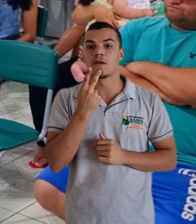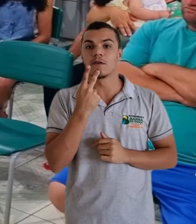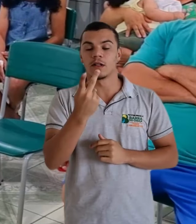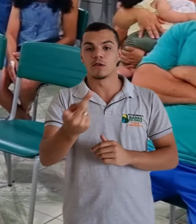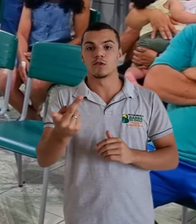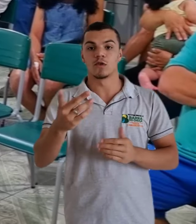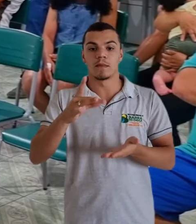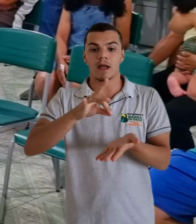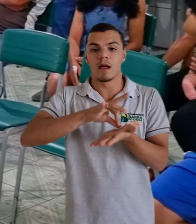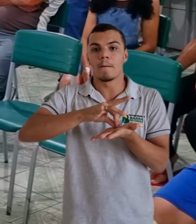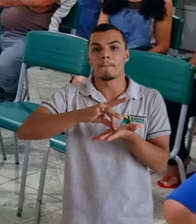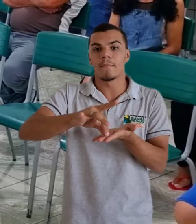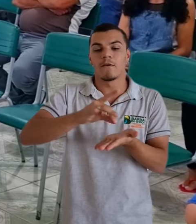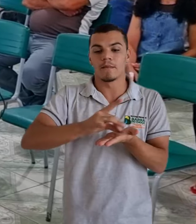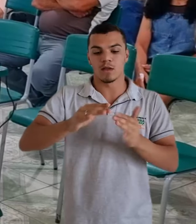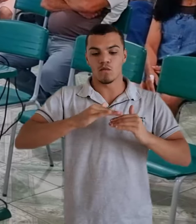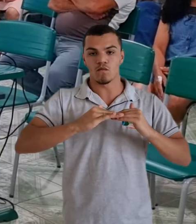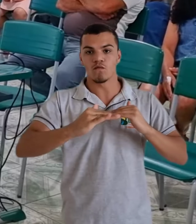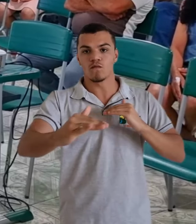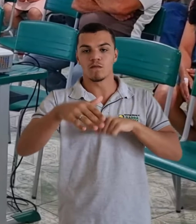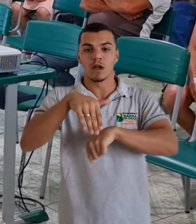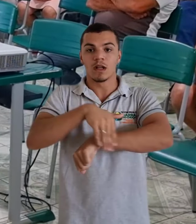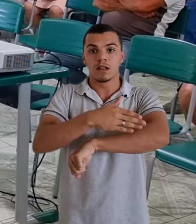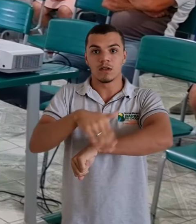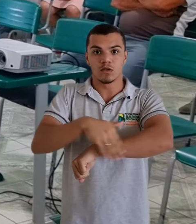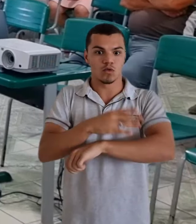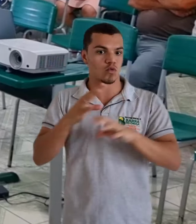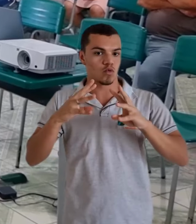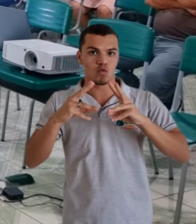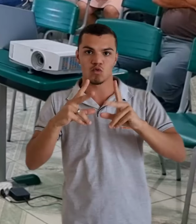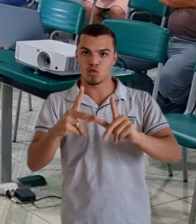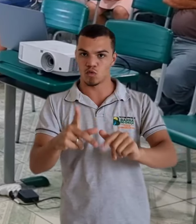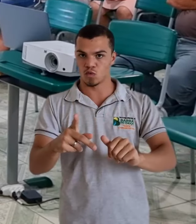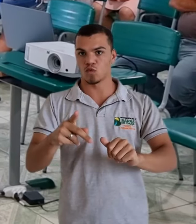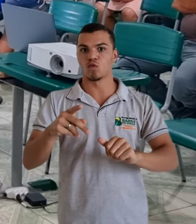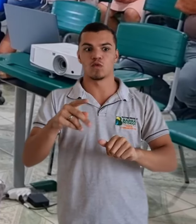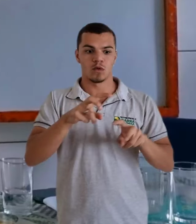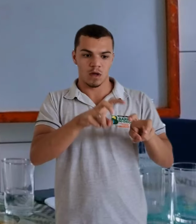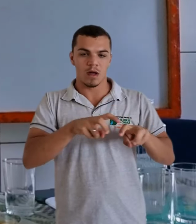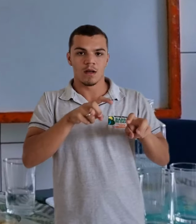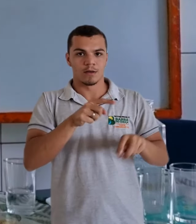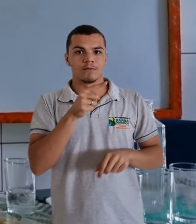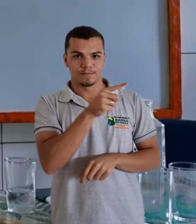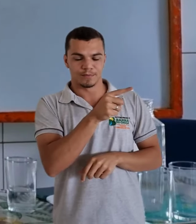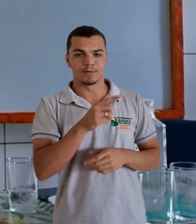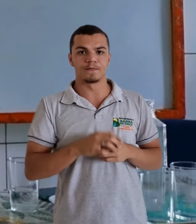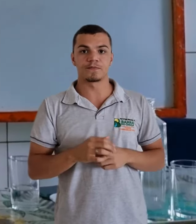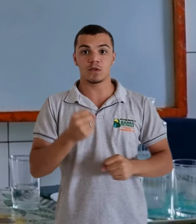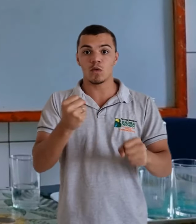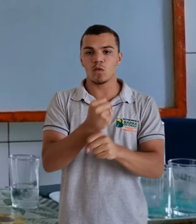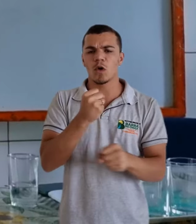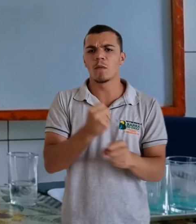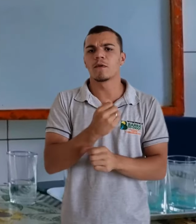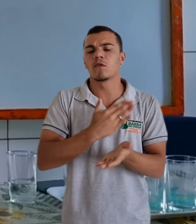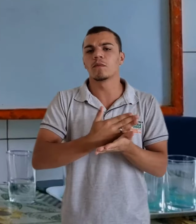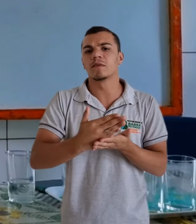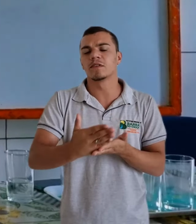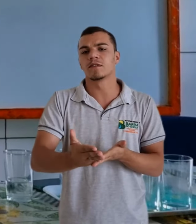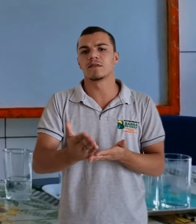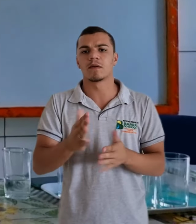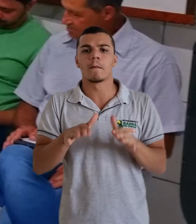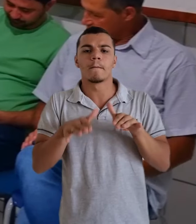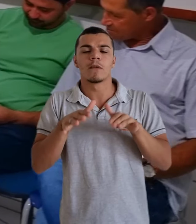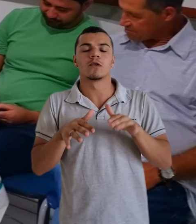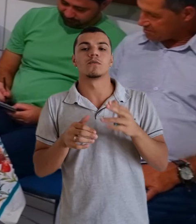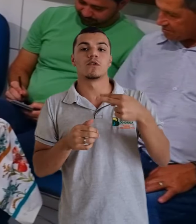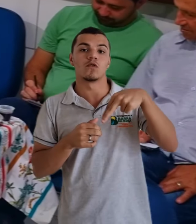de pavimentação e urbanização do povoado Santo Antônio 1 e Santo Antônio 2. Obras que serão iniciadas agora